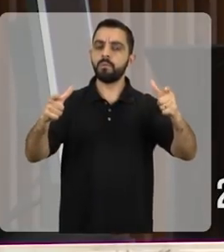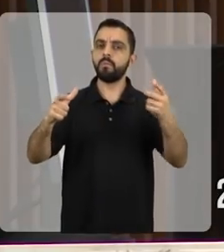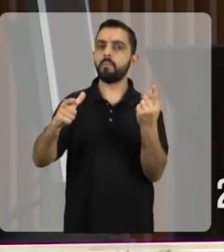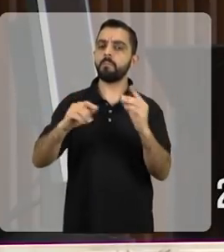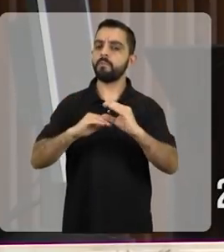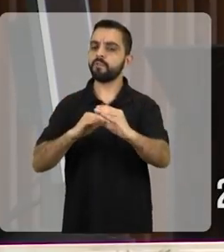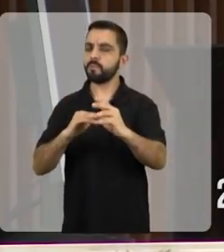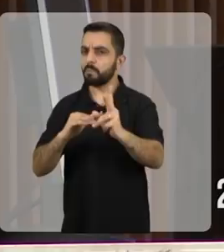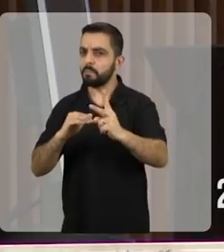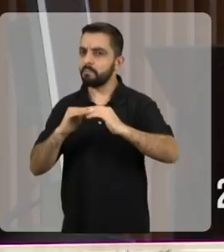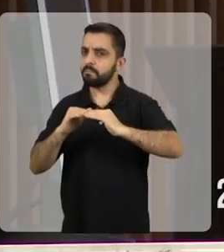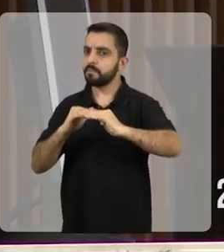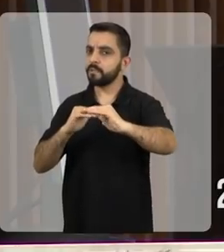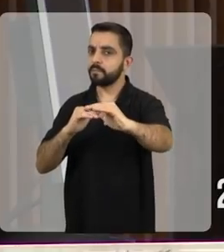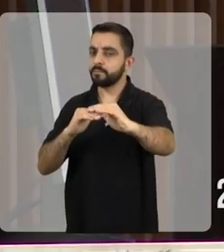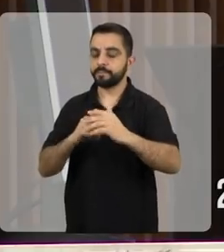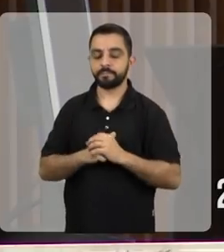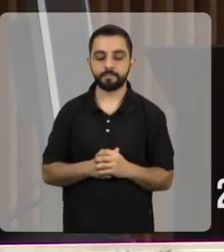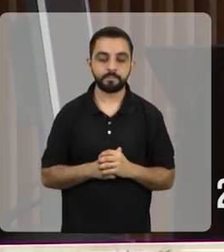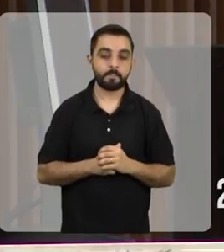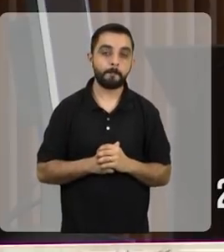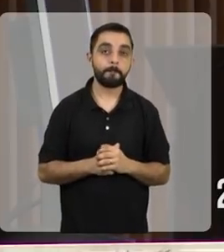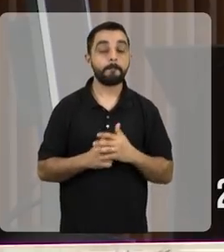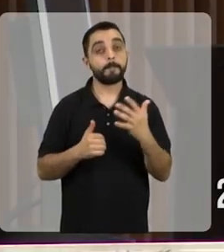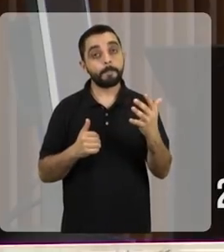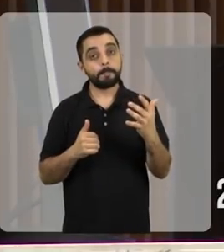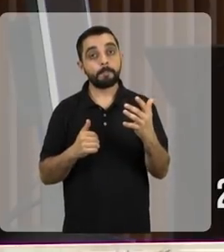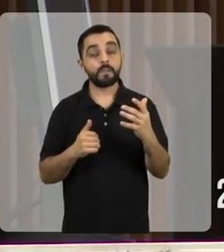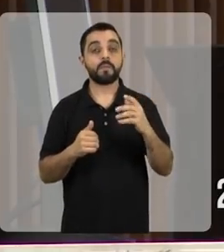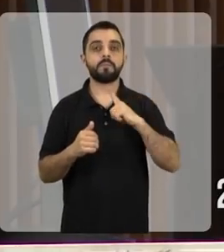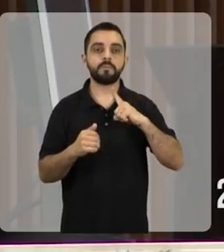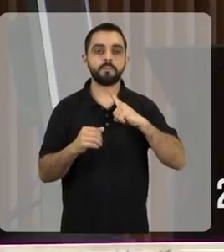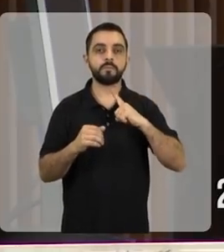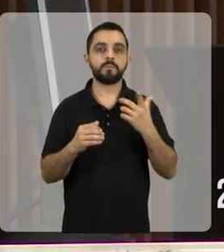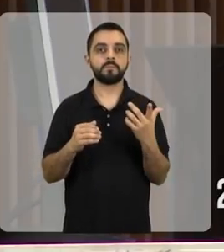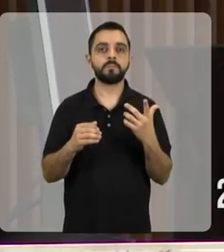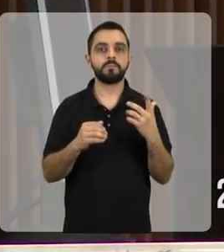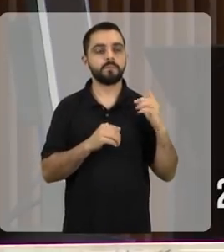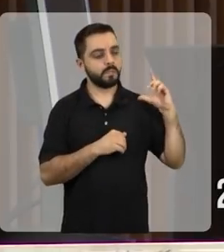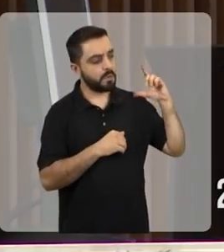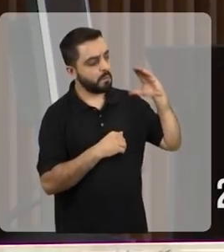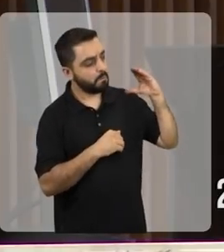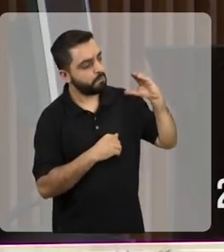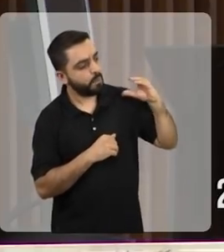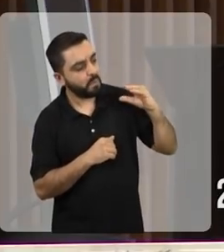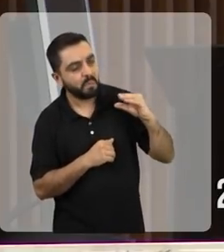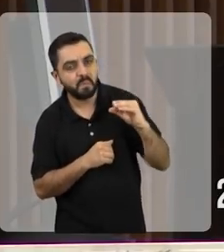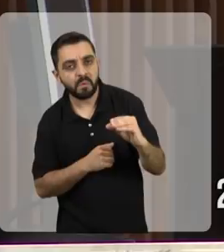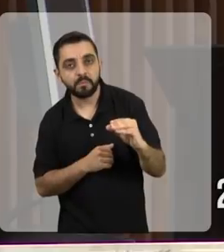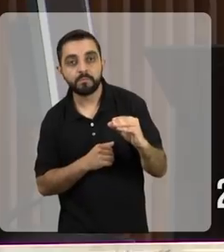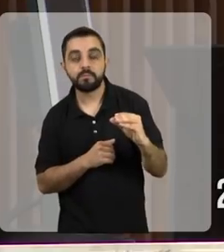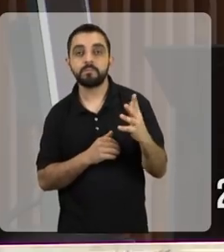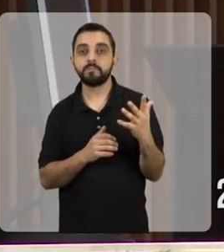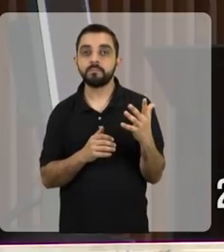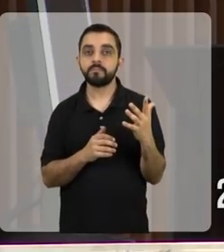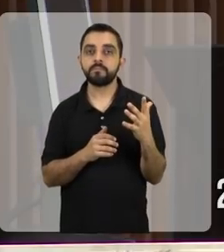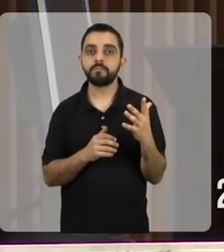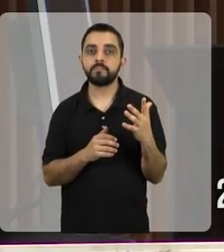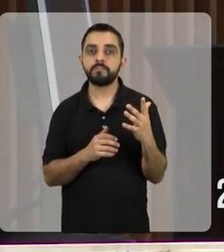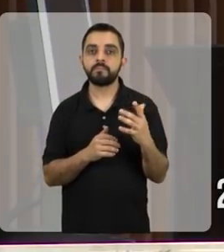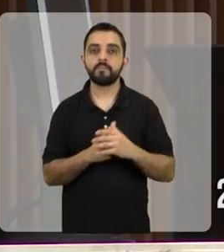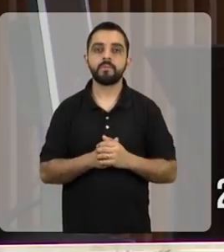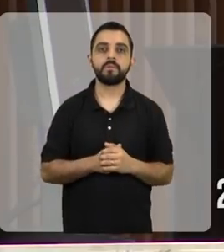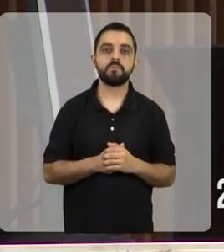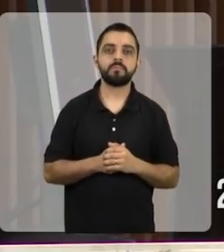suas despesas também estarem subindo pois bem com esses cortes ou contingenciamento sá semântica